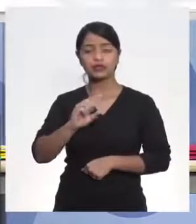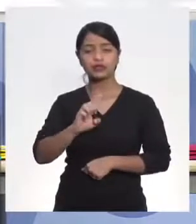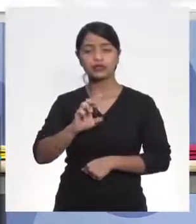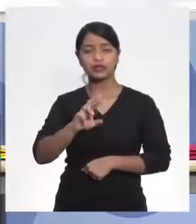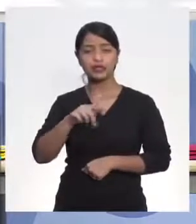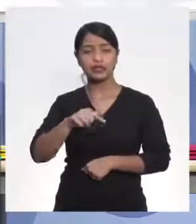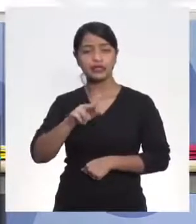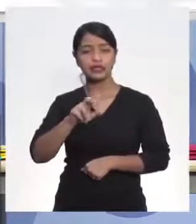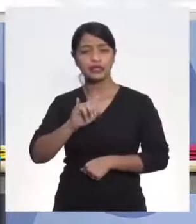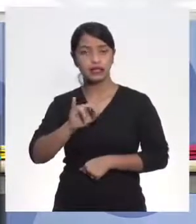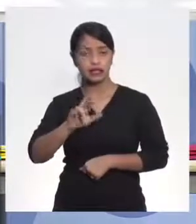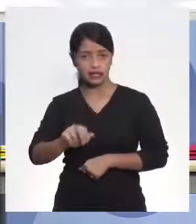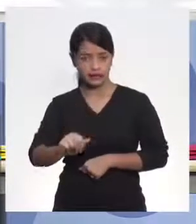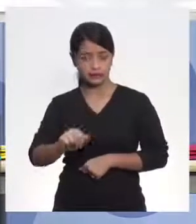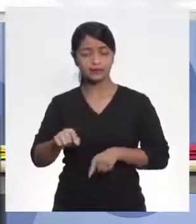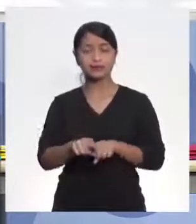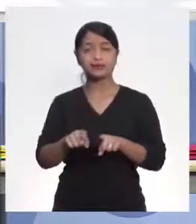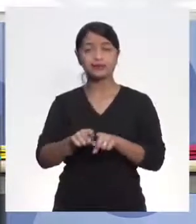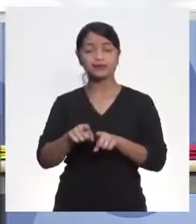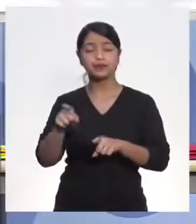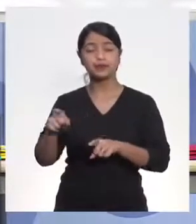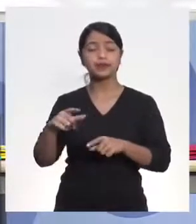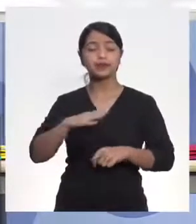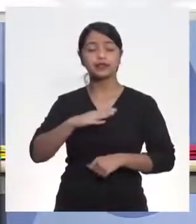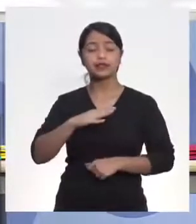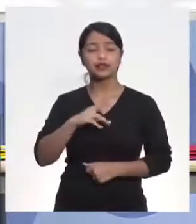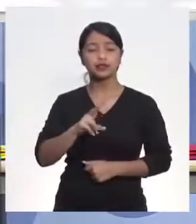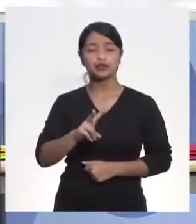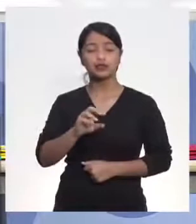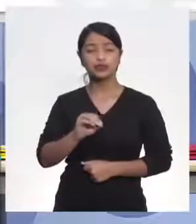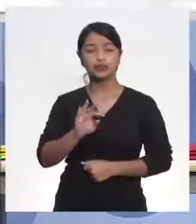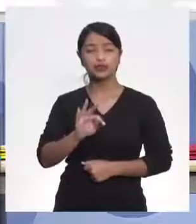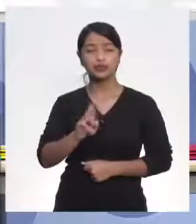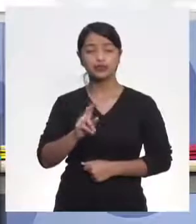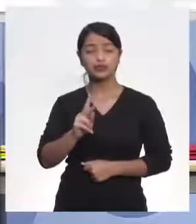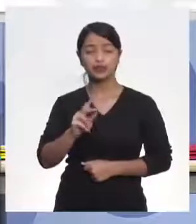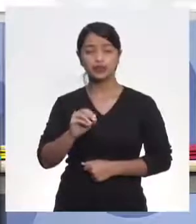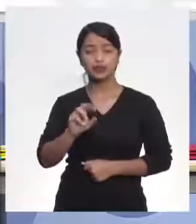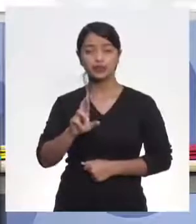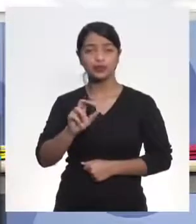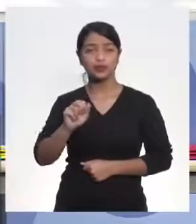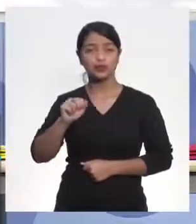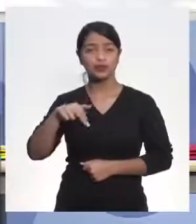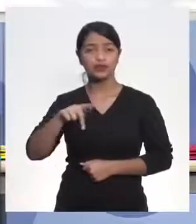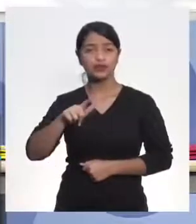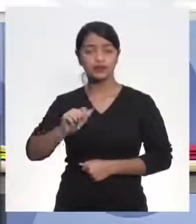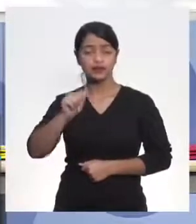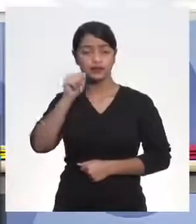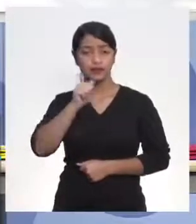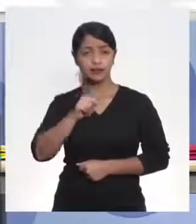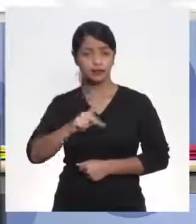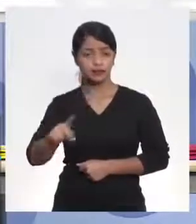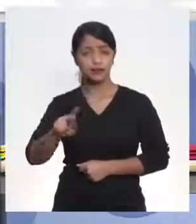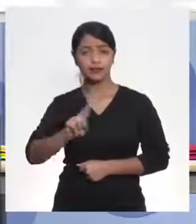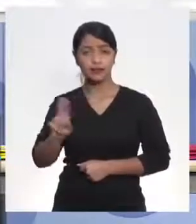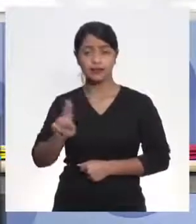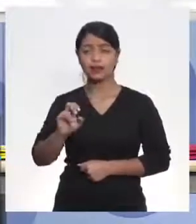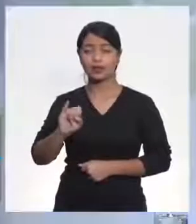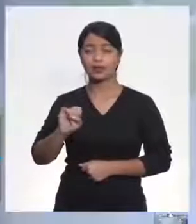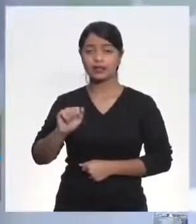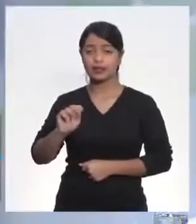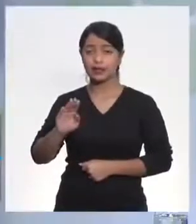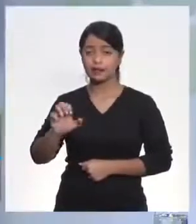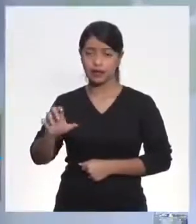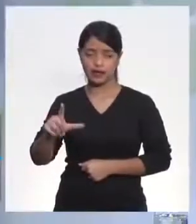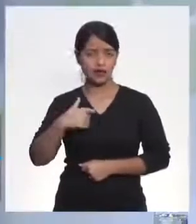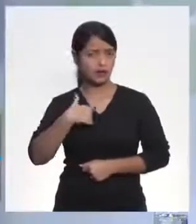e Votuporanga, a escola Sara Arnold Barbosa, com a professora Isabel Cristina Cerezo. Eu tenho mais alguns